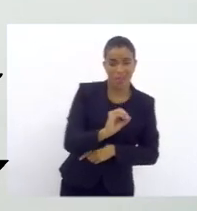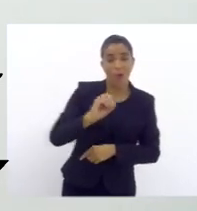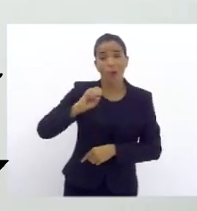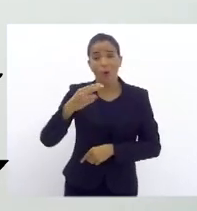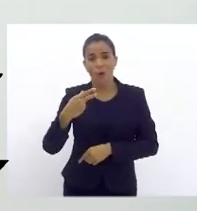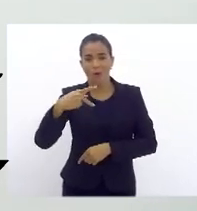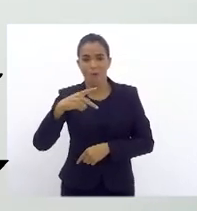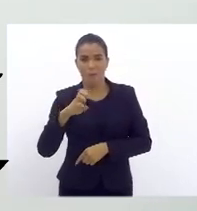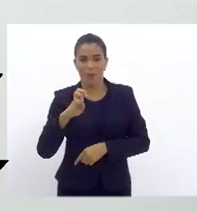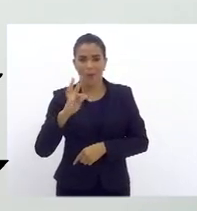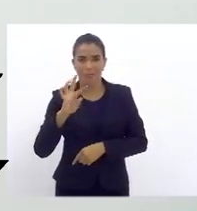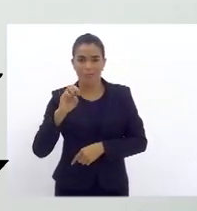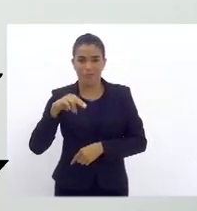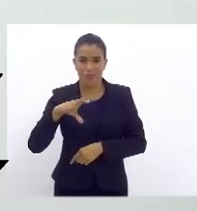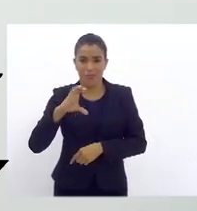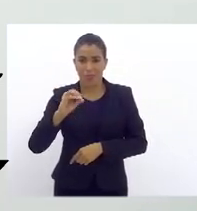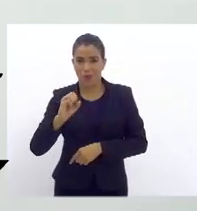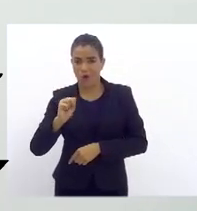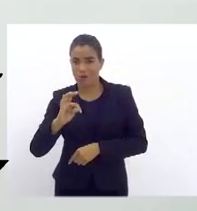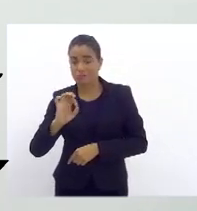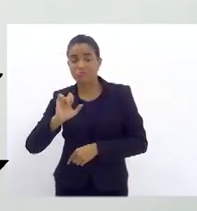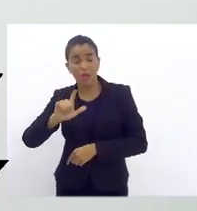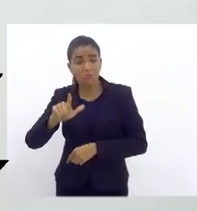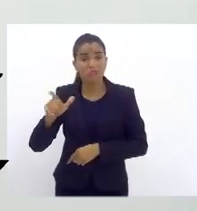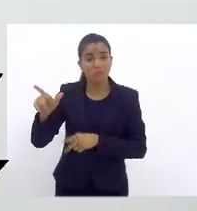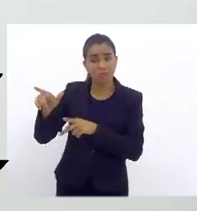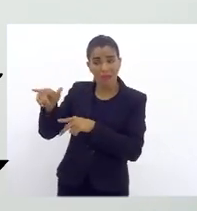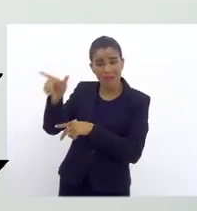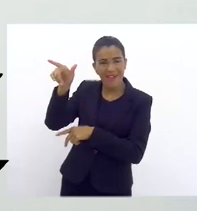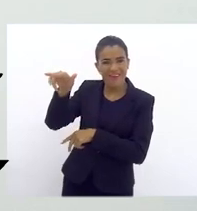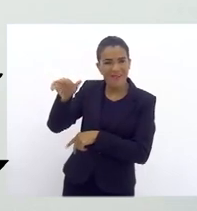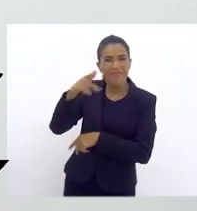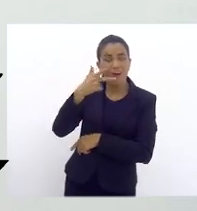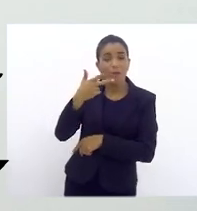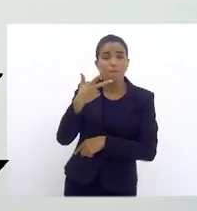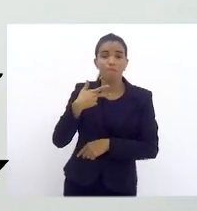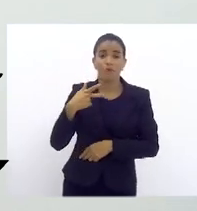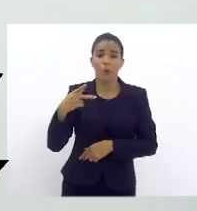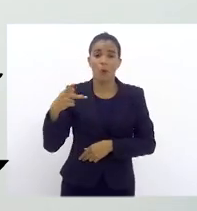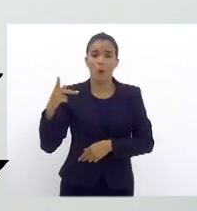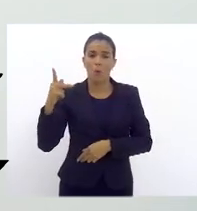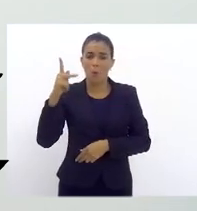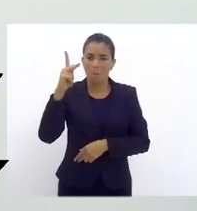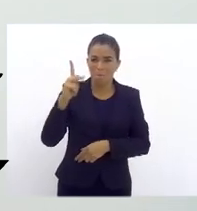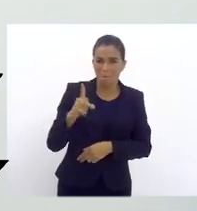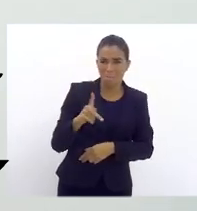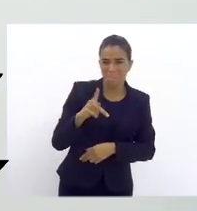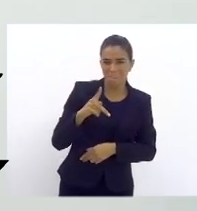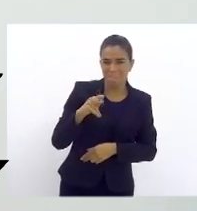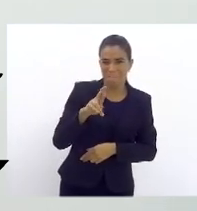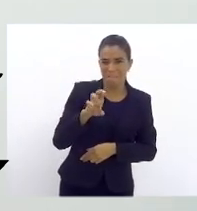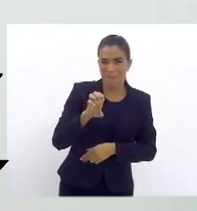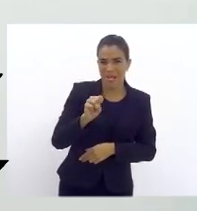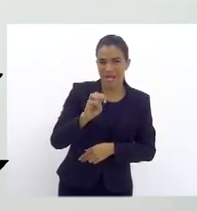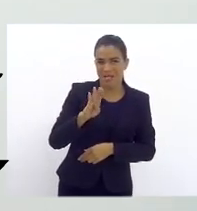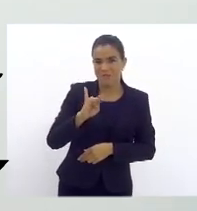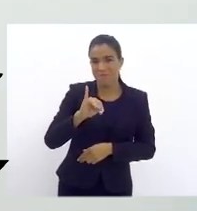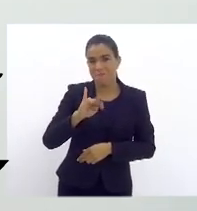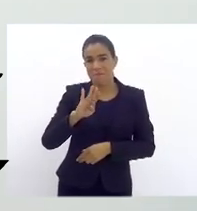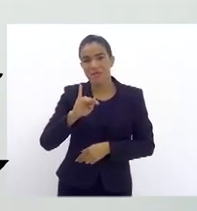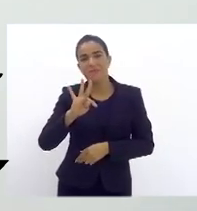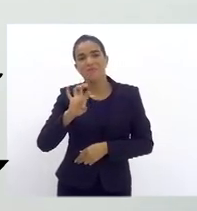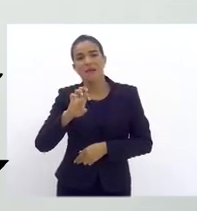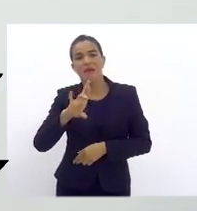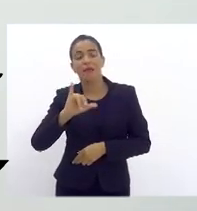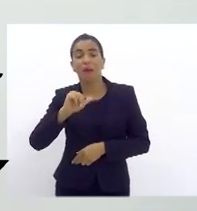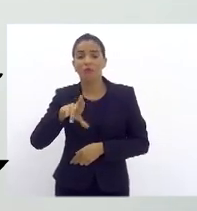igrejas protestantes históricas como a nossa irmã Andressa falou os metodistas os presbiterianos os anglicanos que se dizem ser cultos